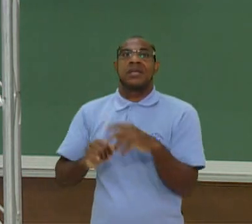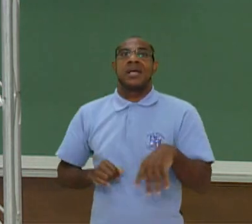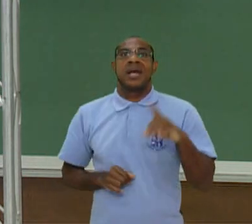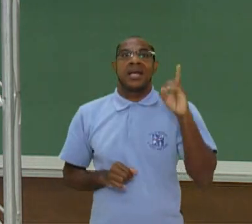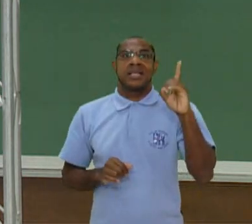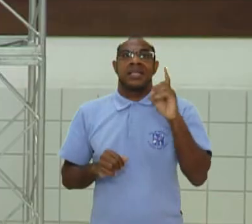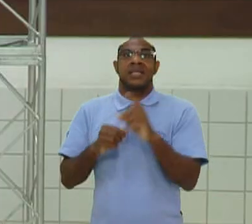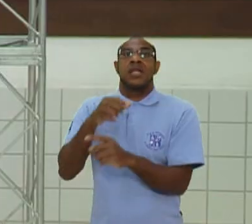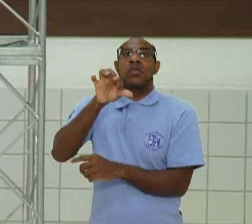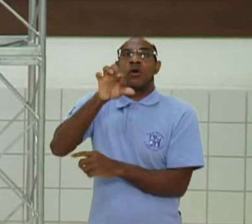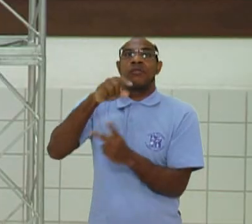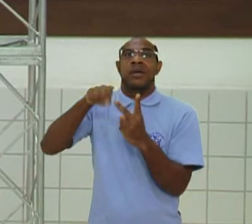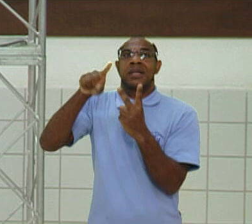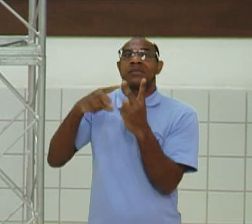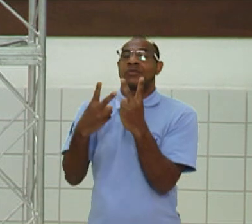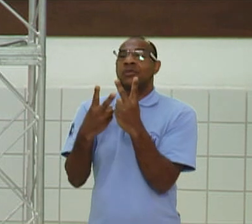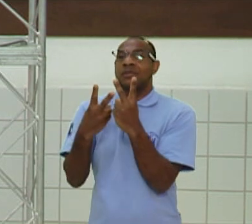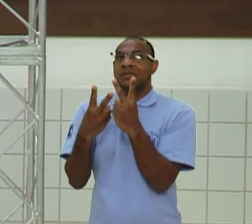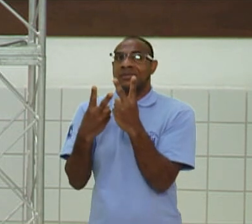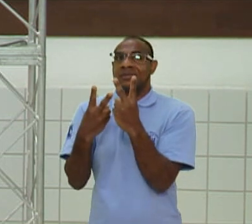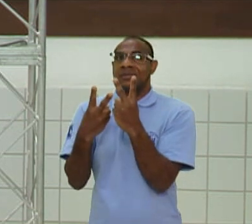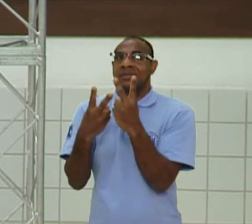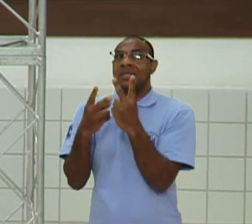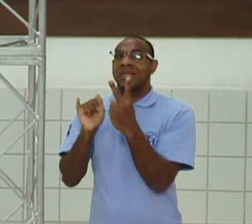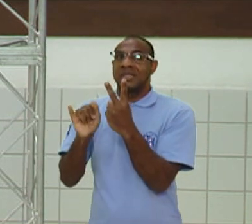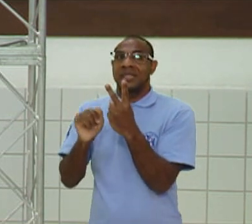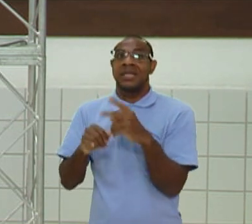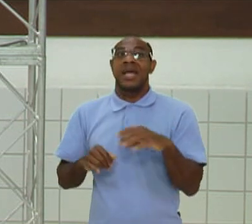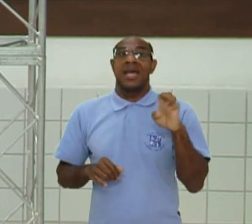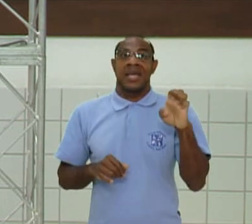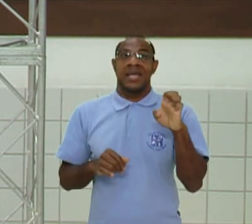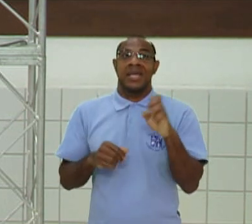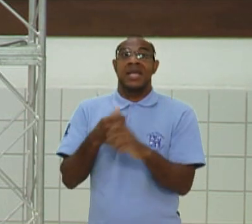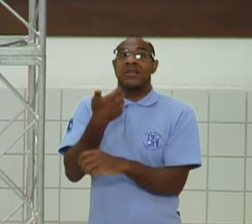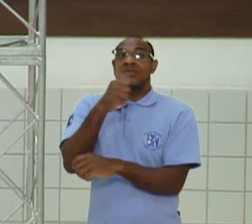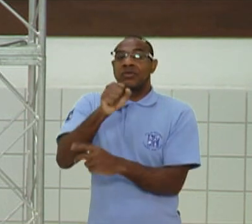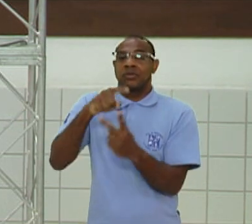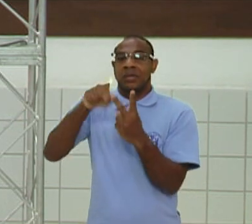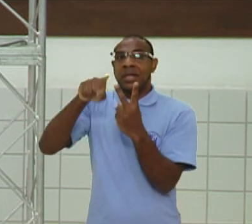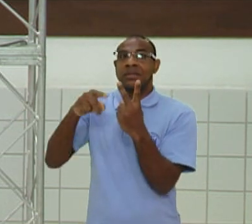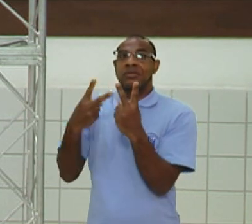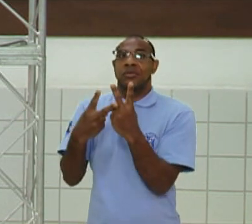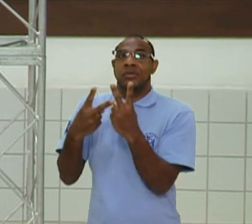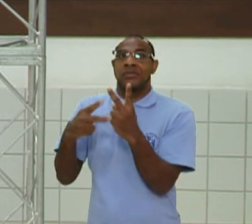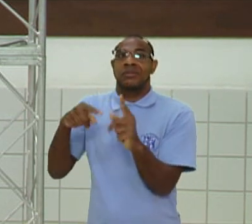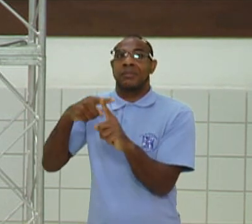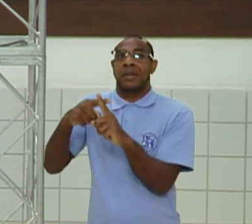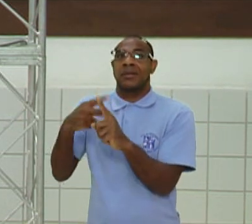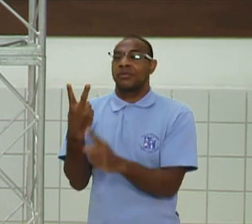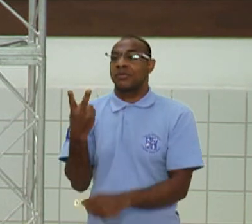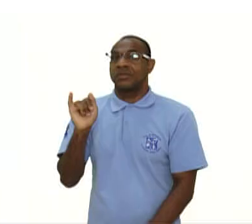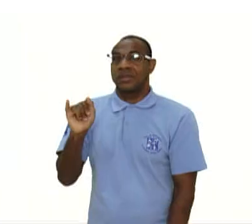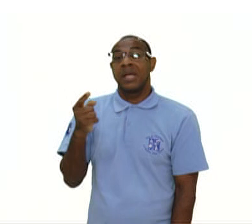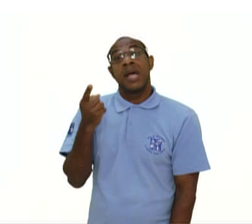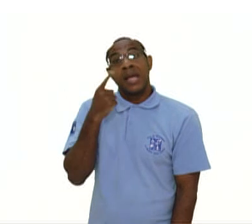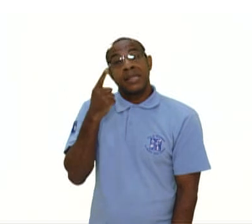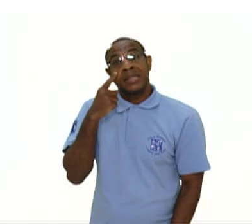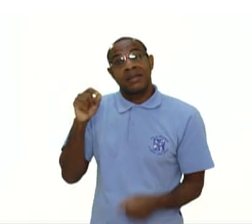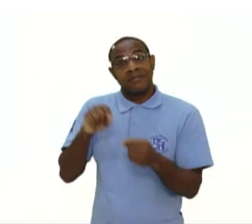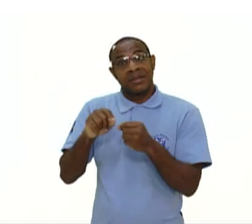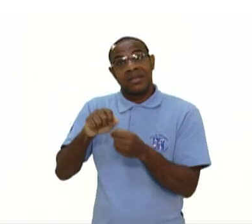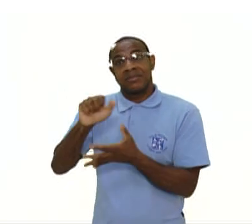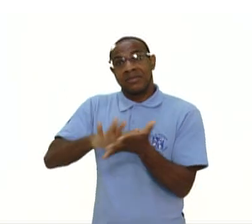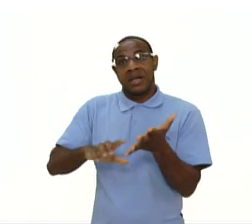2i. Muito bem, turma, é com vocês agora. Vou ficar aqui aguardando e vocês tentem resolver o exercício.